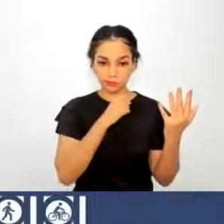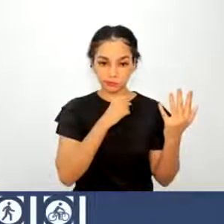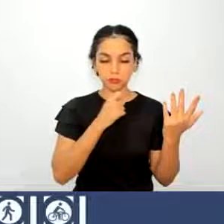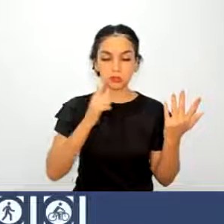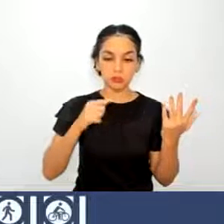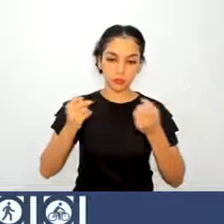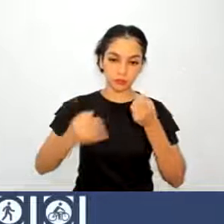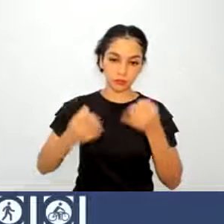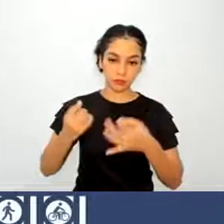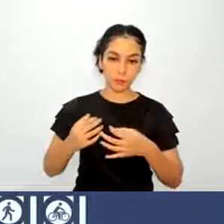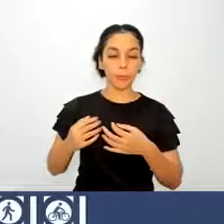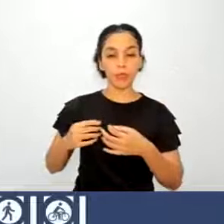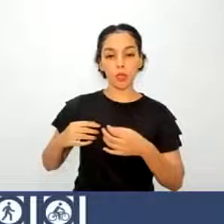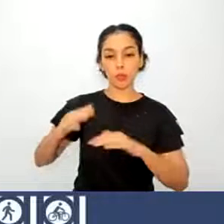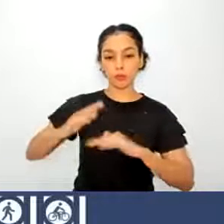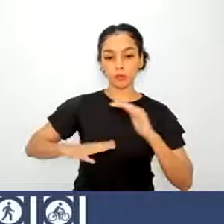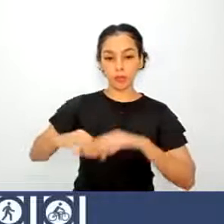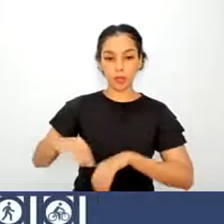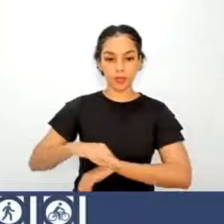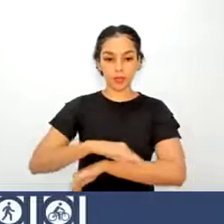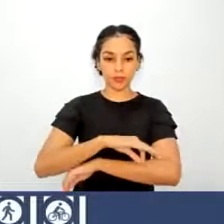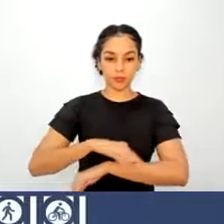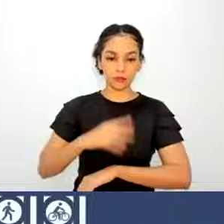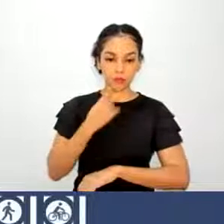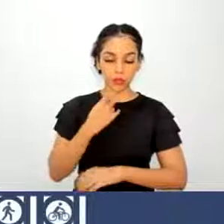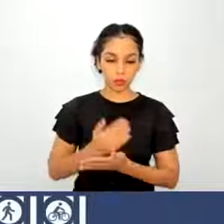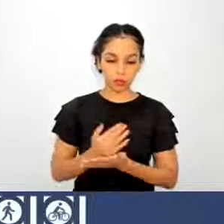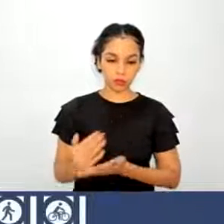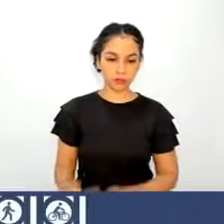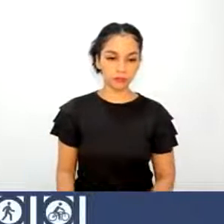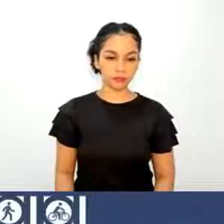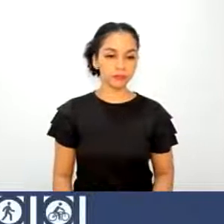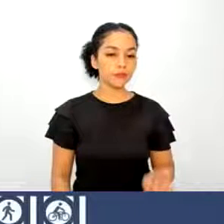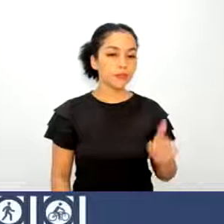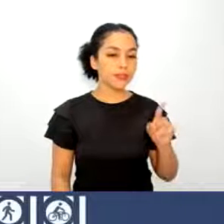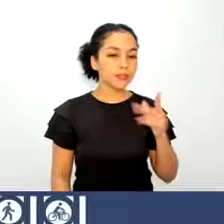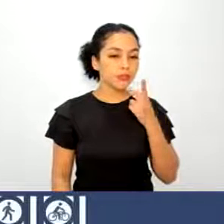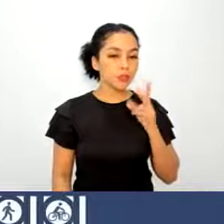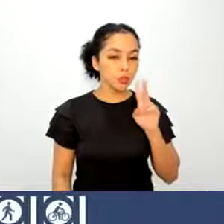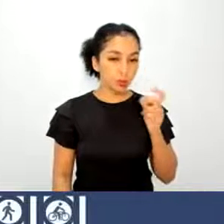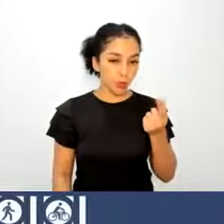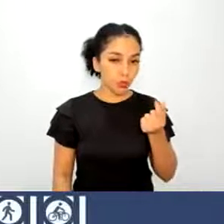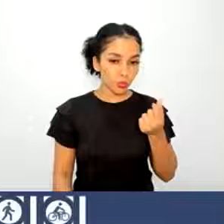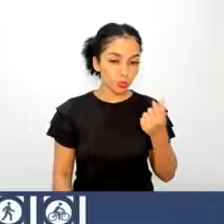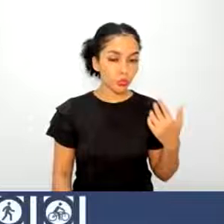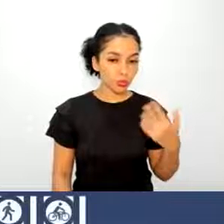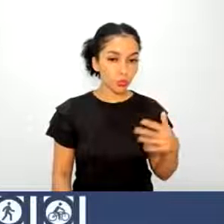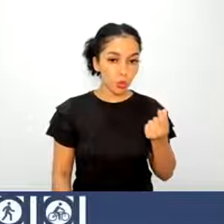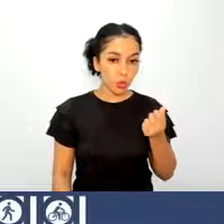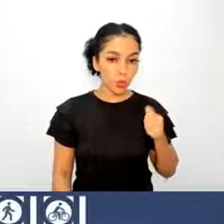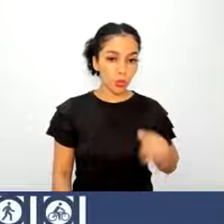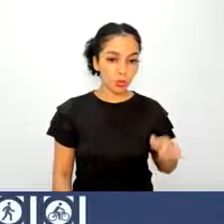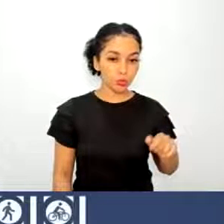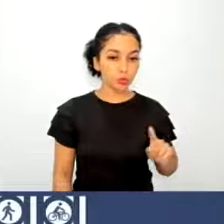próprio arquiteto coloca no início, né? Até porque eles colocam com relação ao custo também, né? Exato, é custo e